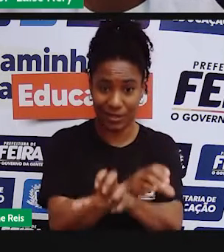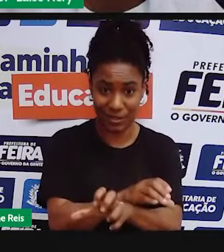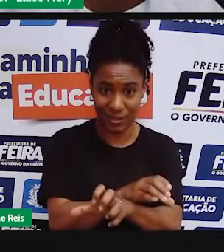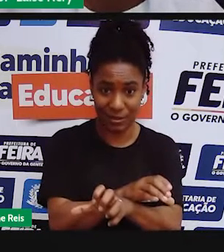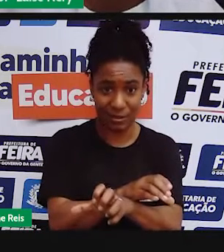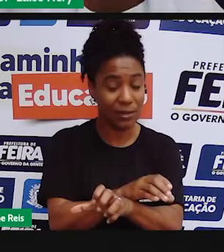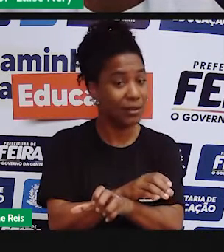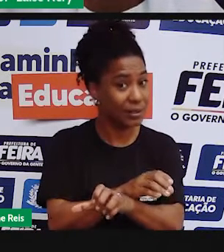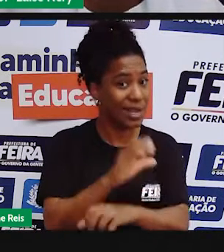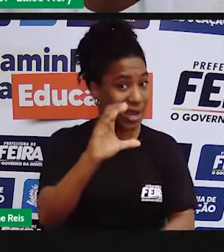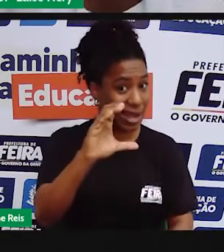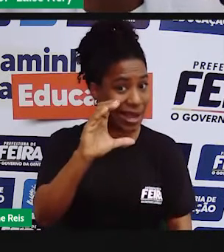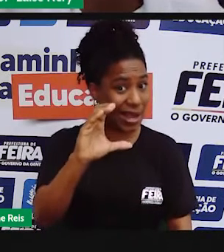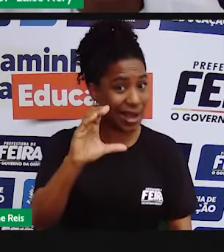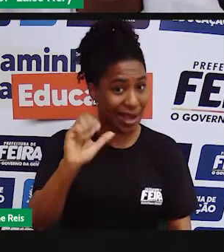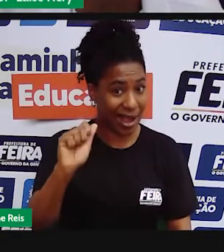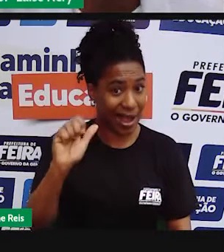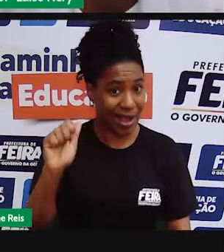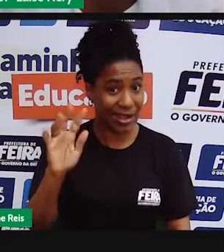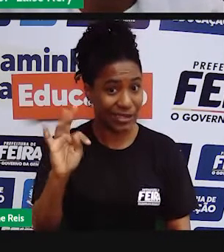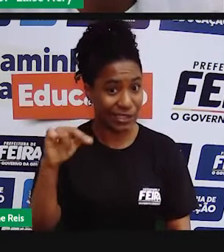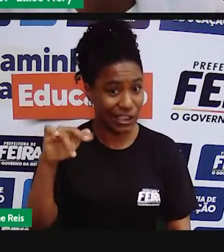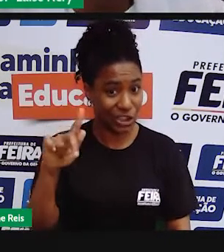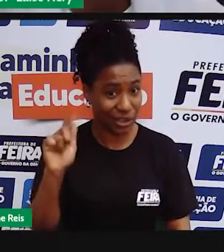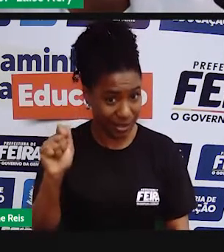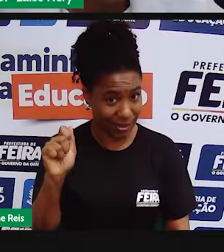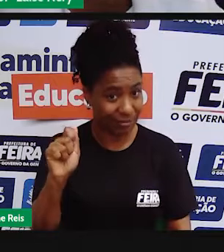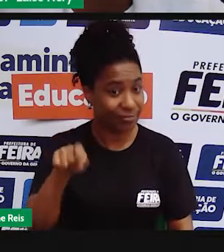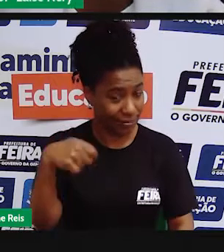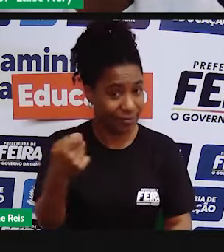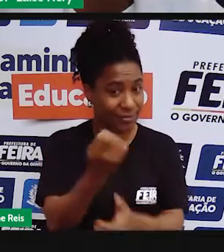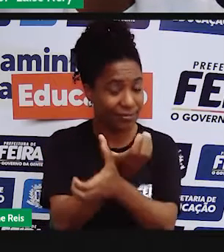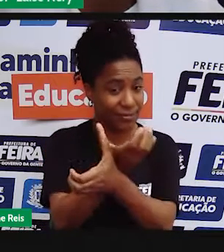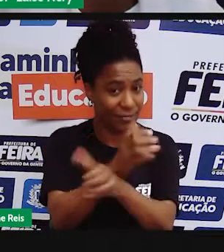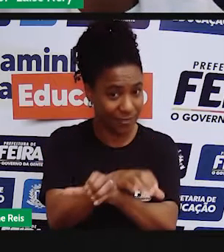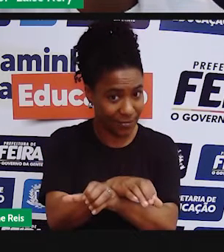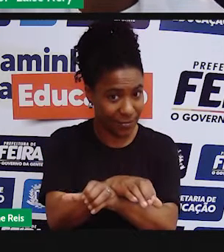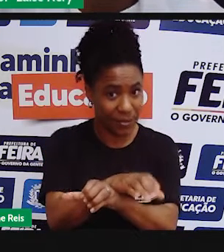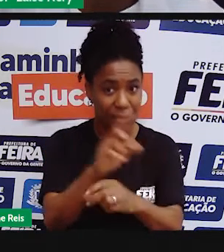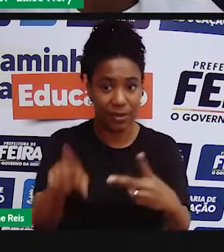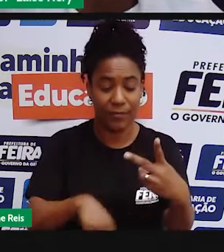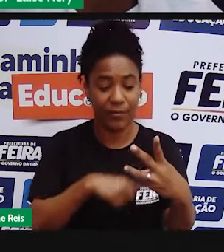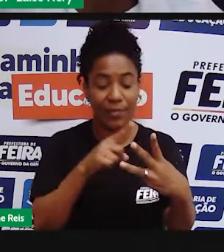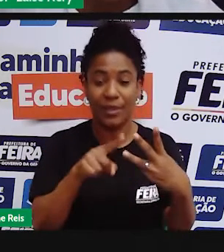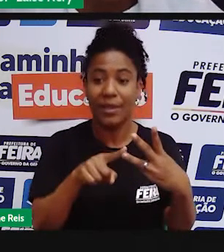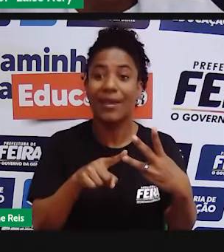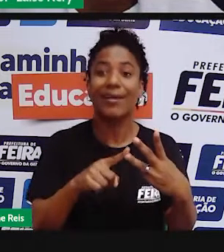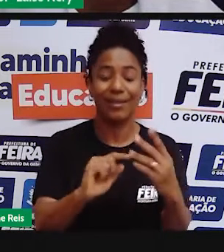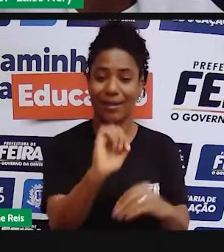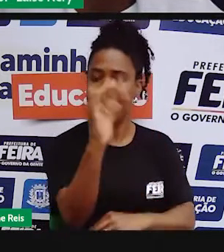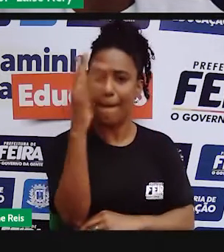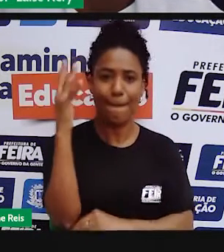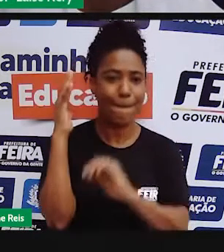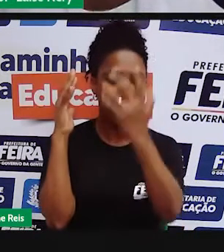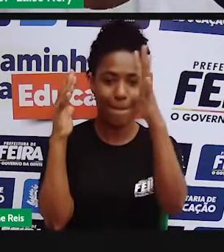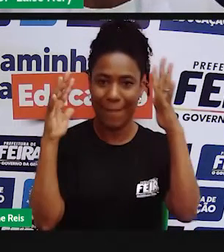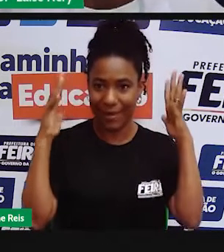Caatinga, não é Caatinga não, gente, Caatinga, tem 2 A, Mata Atlântica,